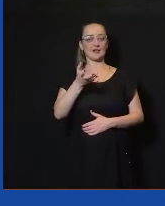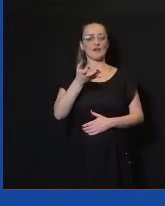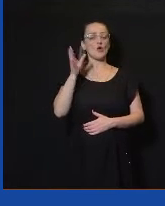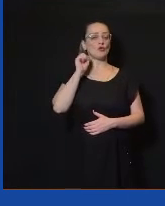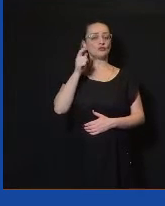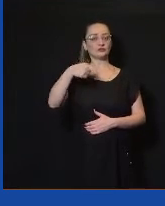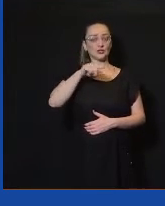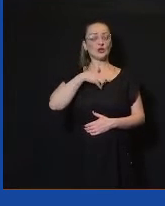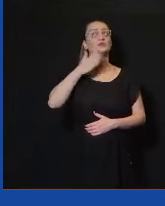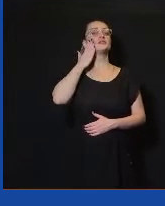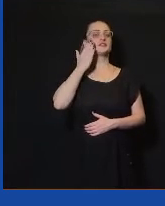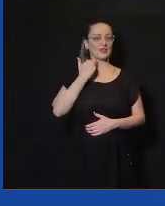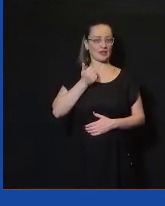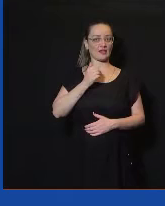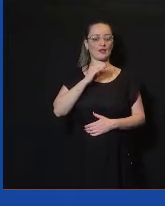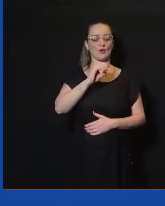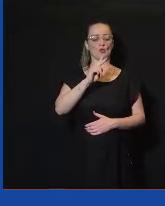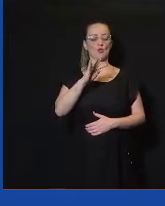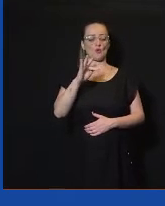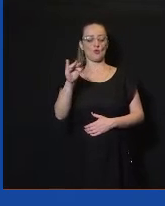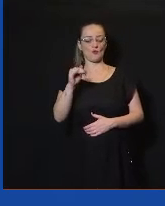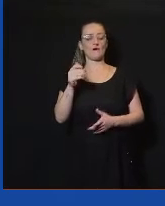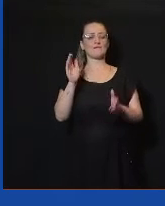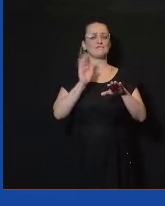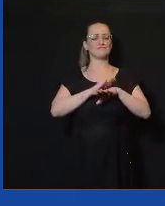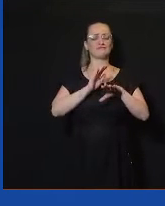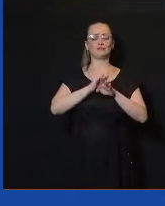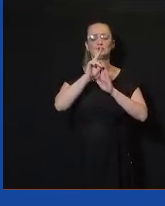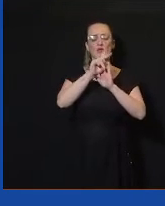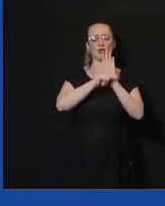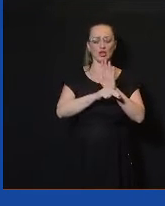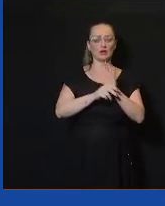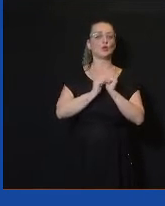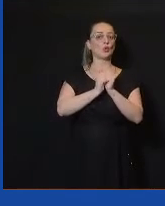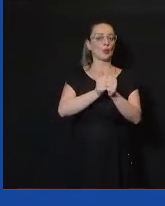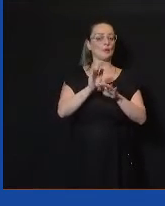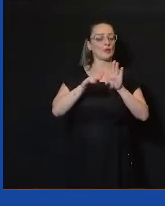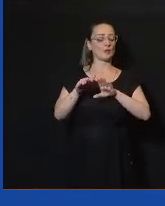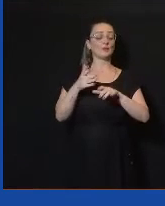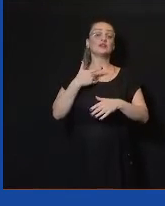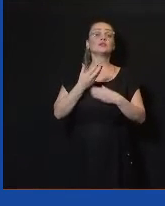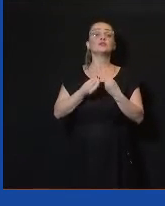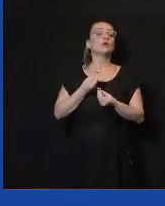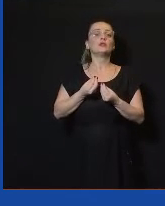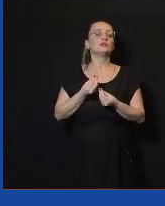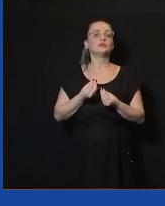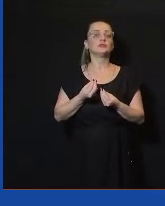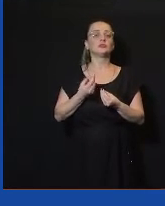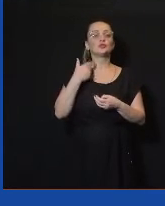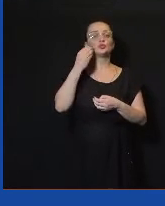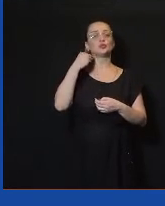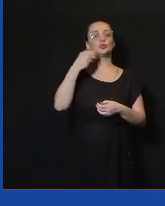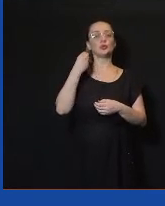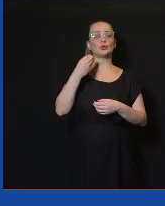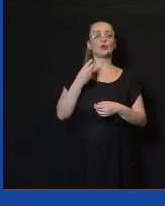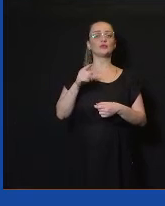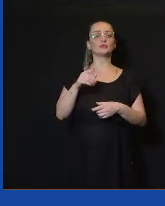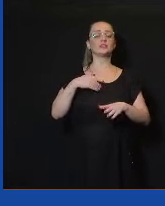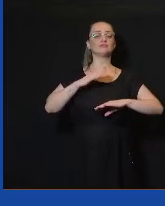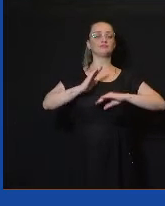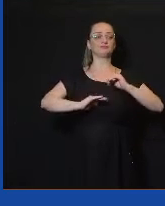a CUFA fez muita coisa, eu acompanhei de perto algumas delas, mas você, assim, como é que foi a sua experiência, como é que você